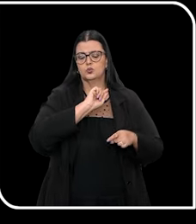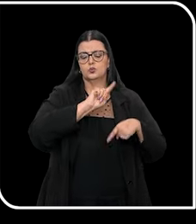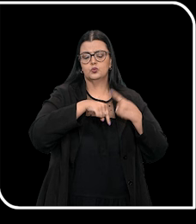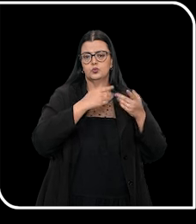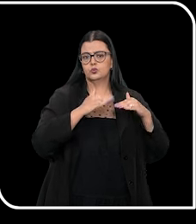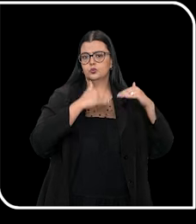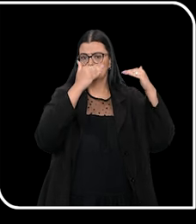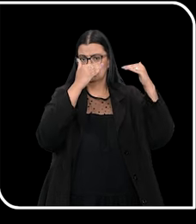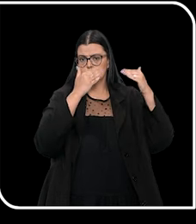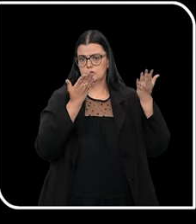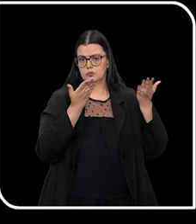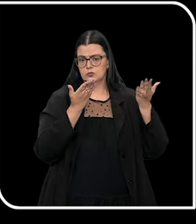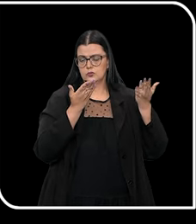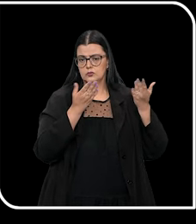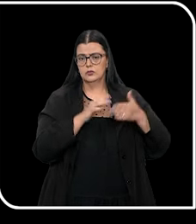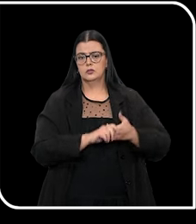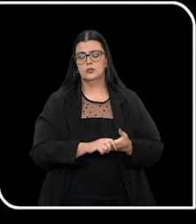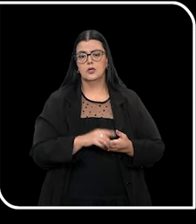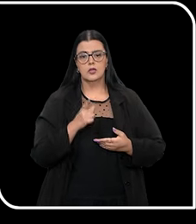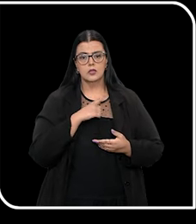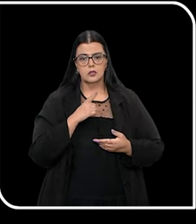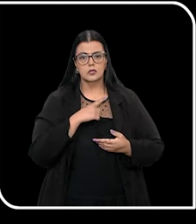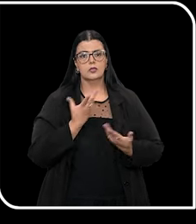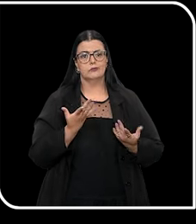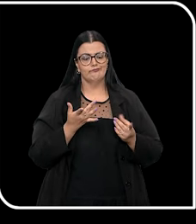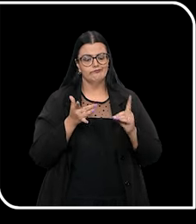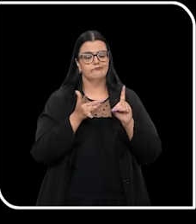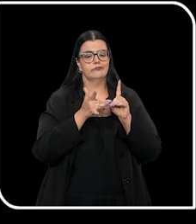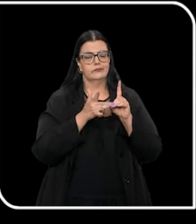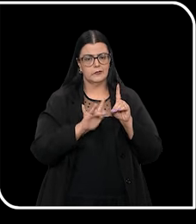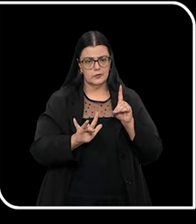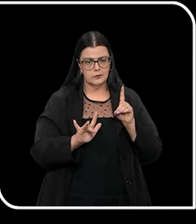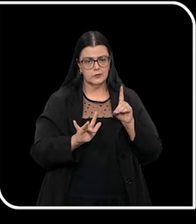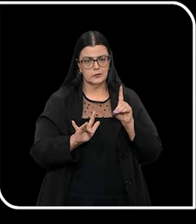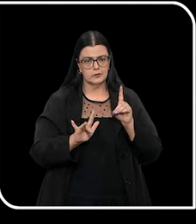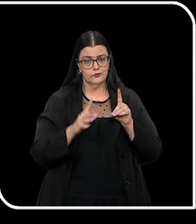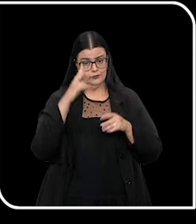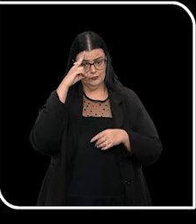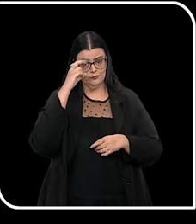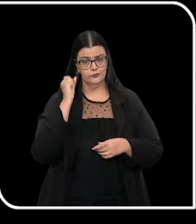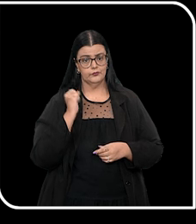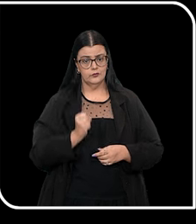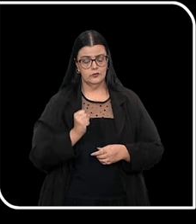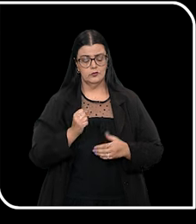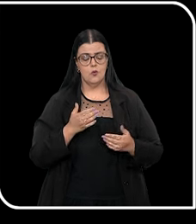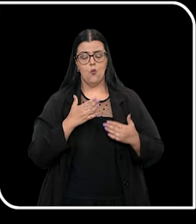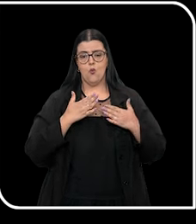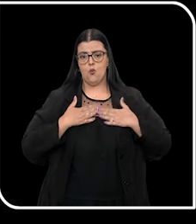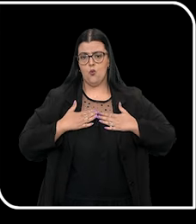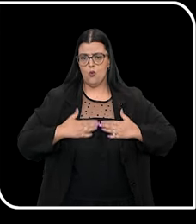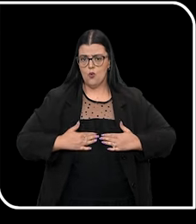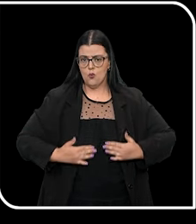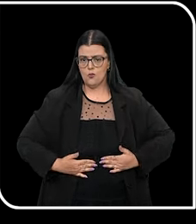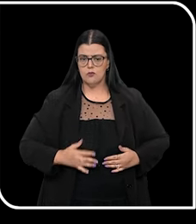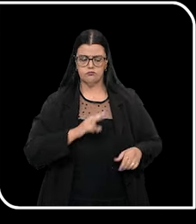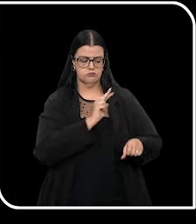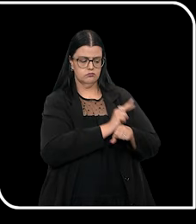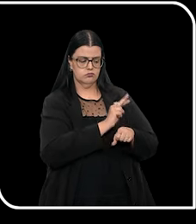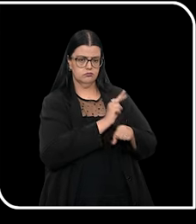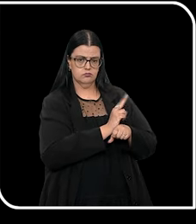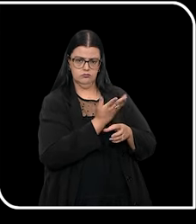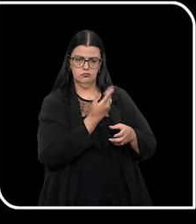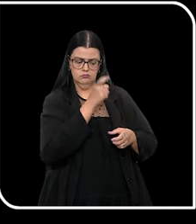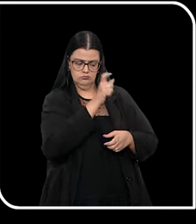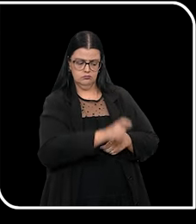superação ele é um discurso extremamente capacitista porque aquele corpo que guarda aquela